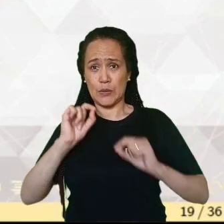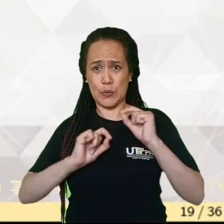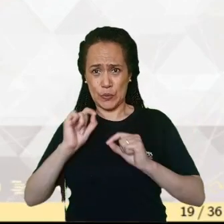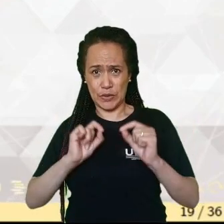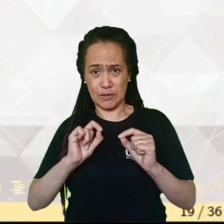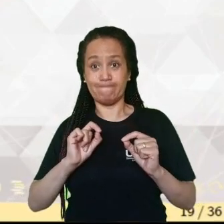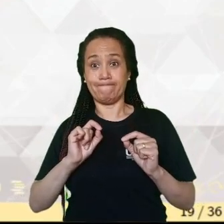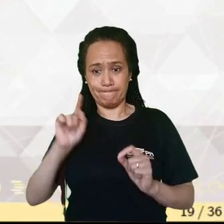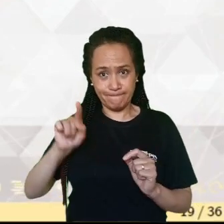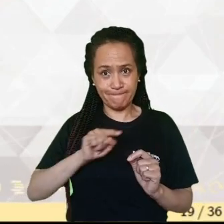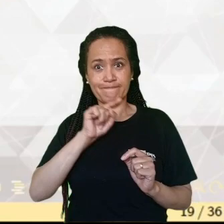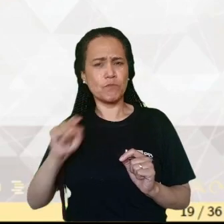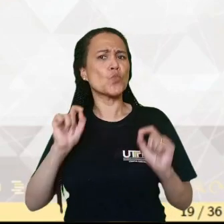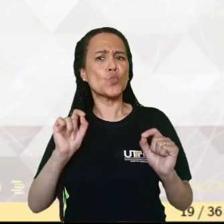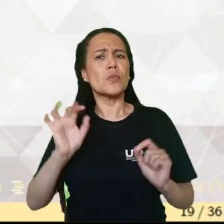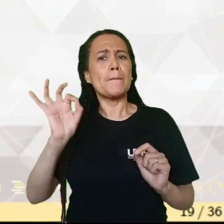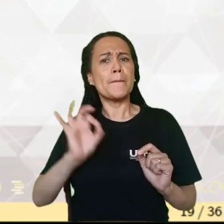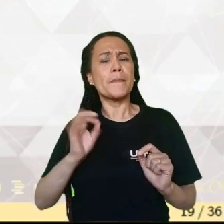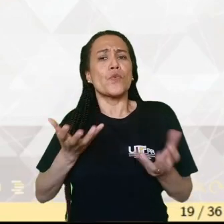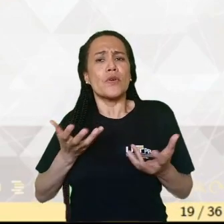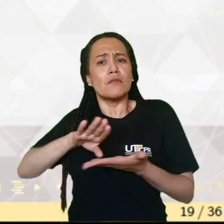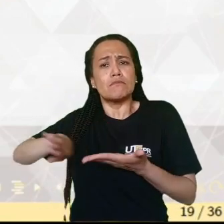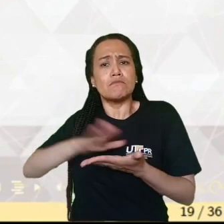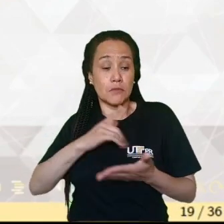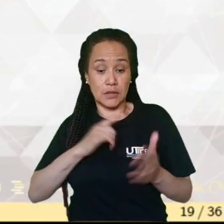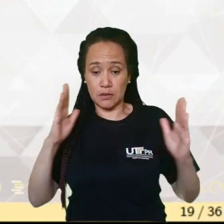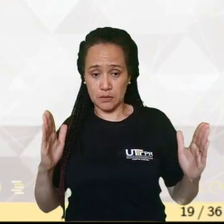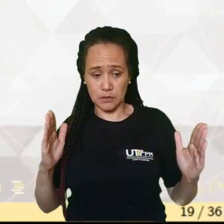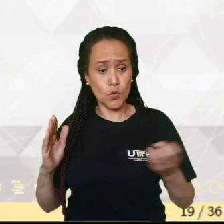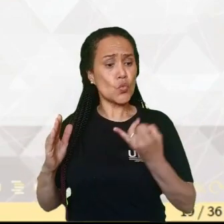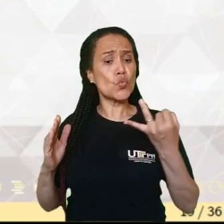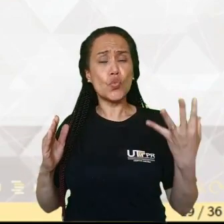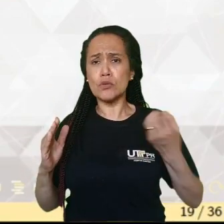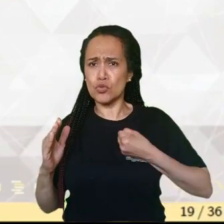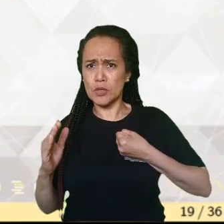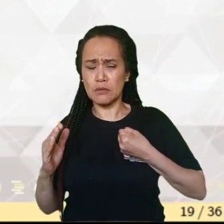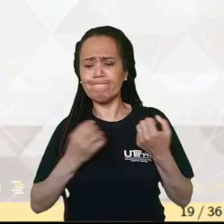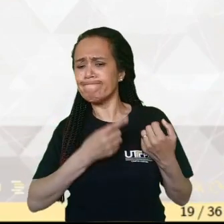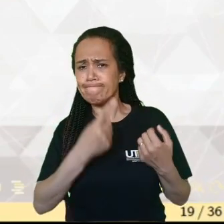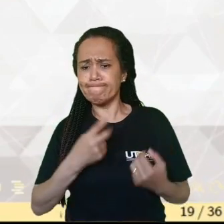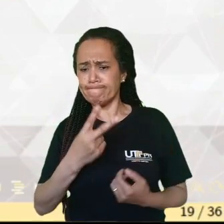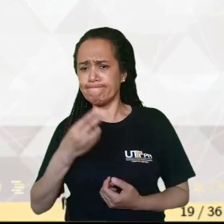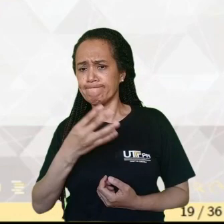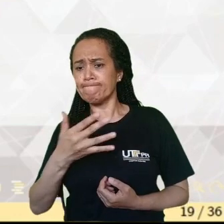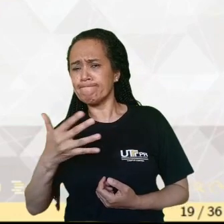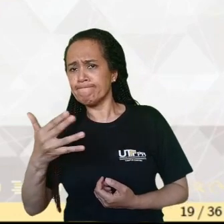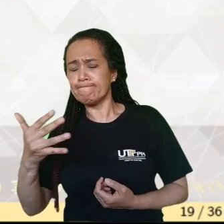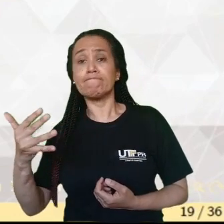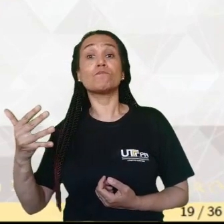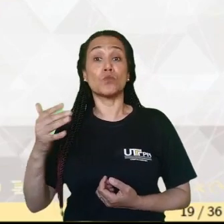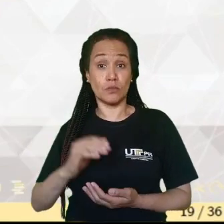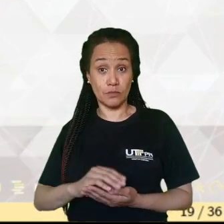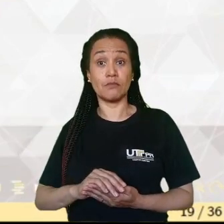que eu quero retirar. Nós temos quantas observações aqui? 1, 2, 3, 4, 5, 6,